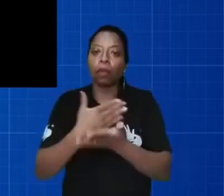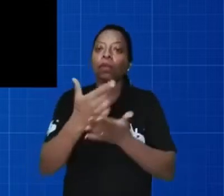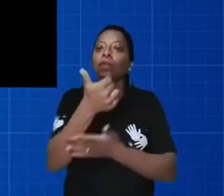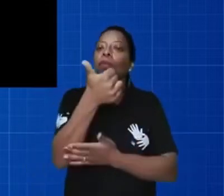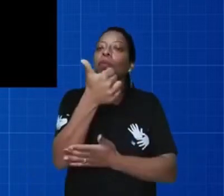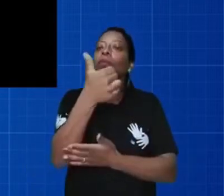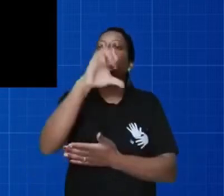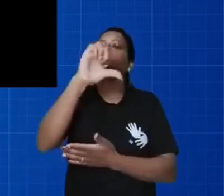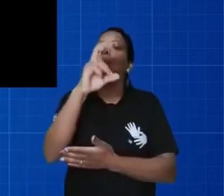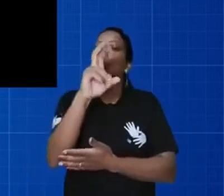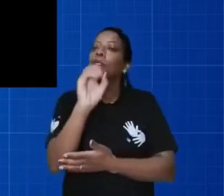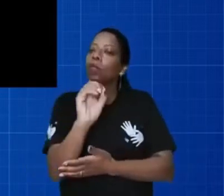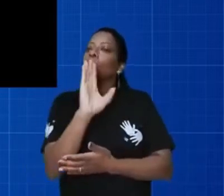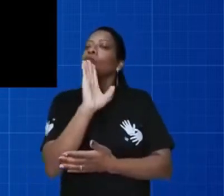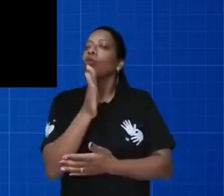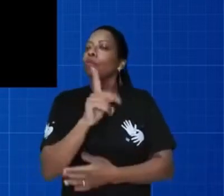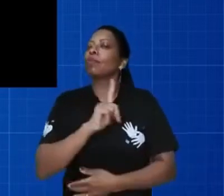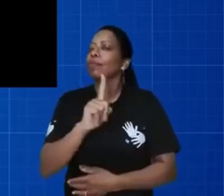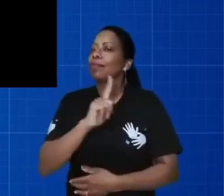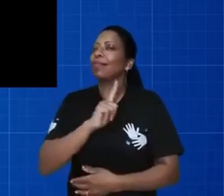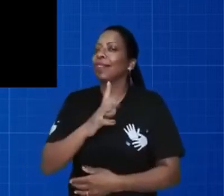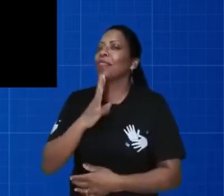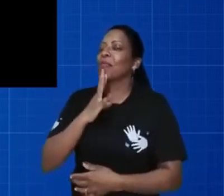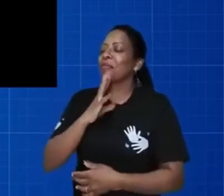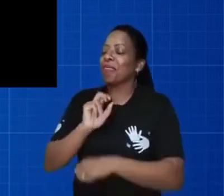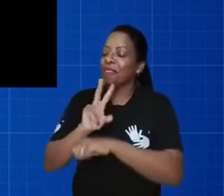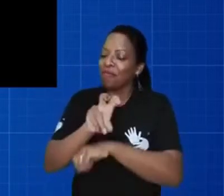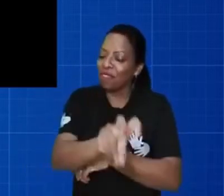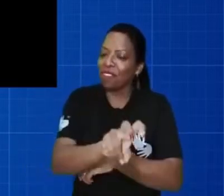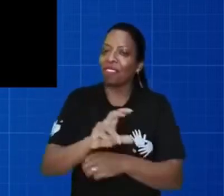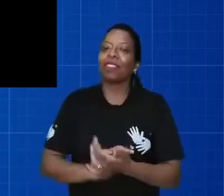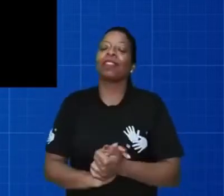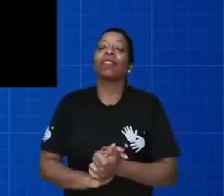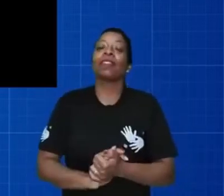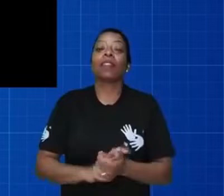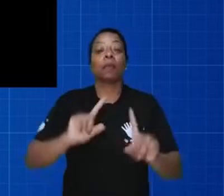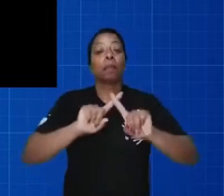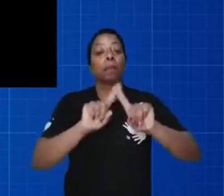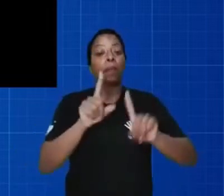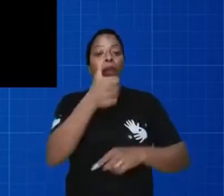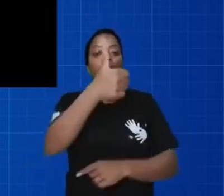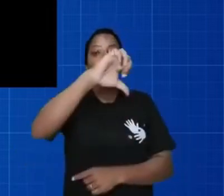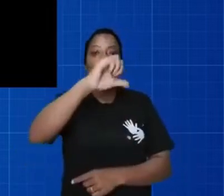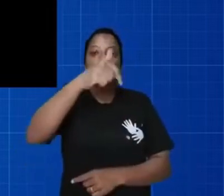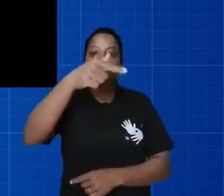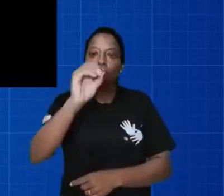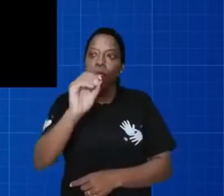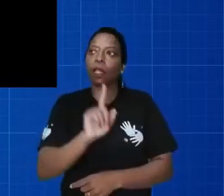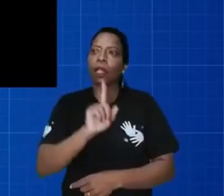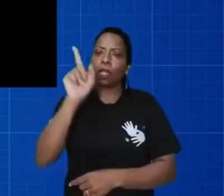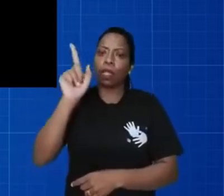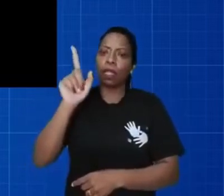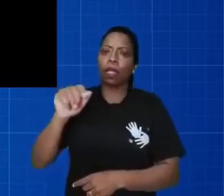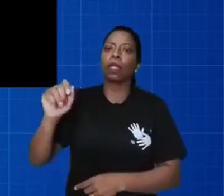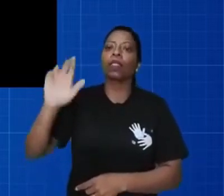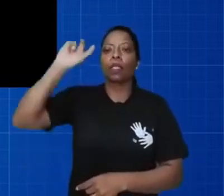1950, já tínhamos conhecimento do vírus, embora em 1970, na República Dominicana do Congo, no